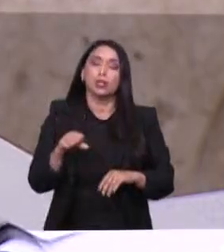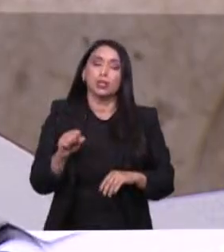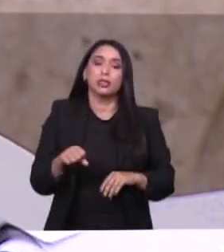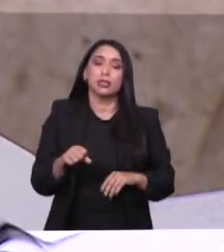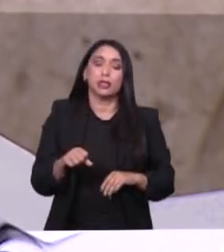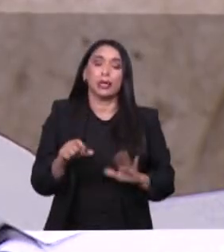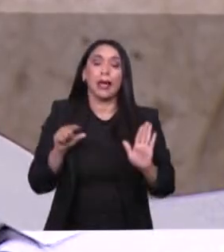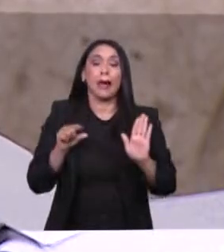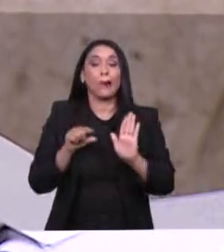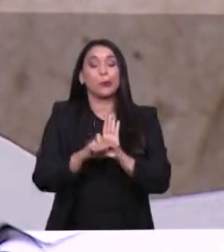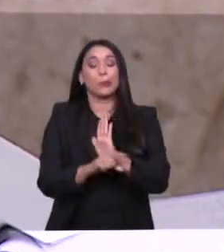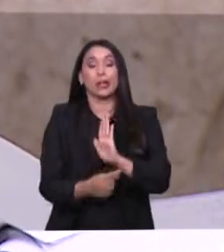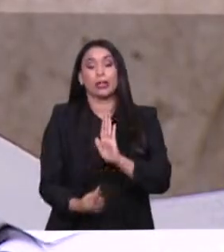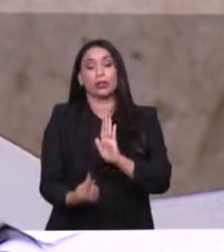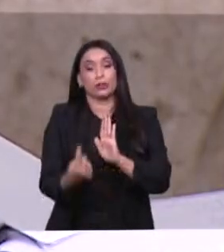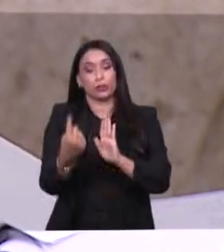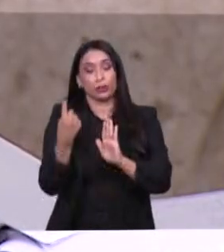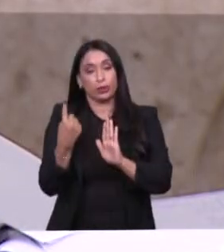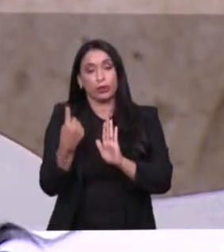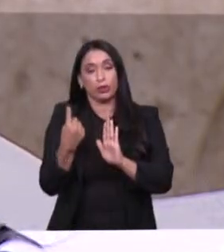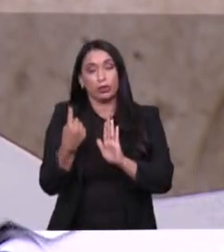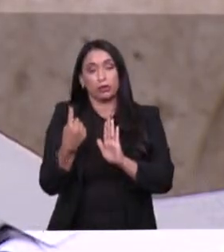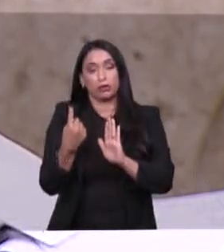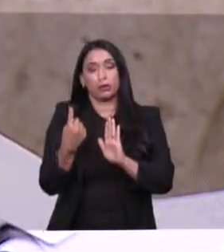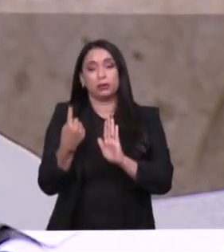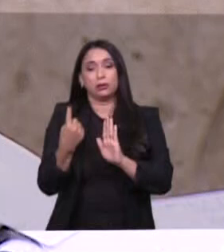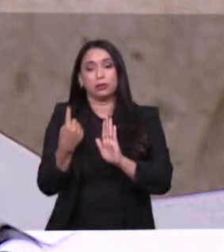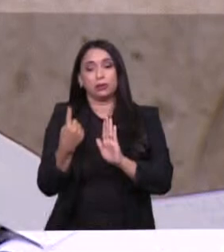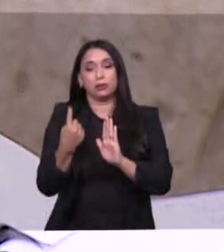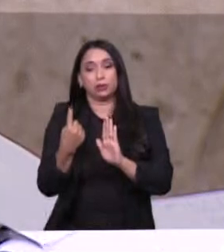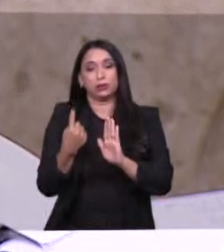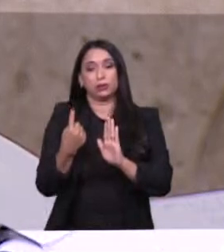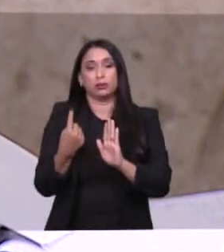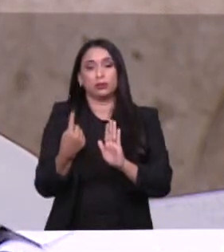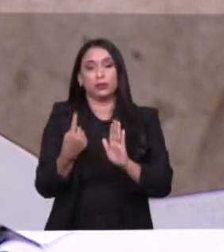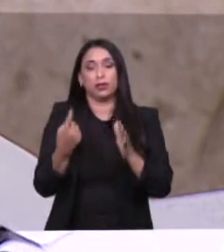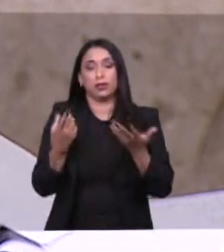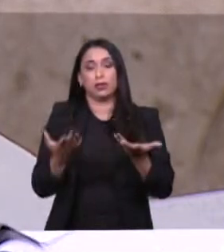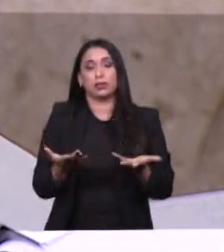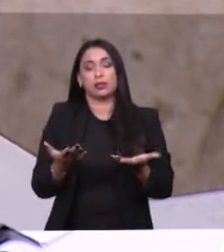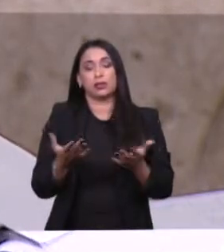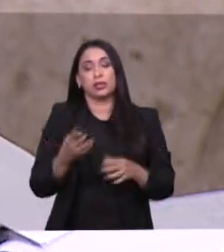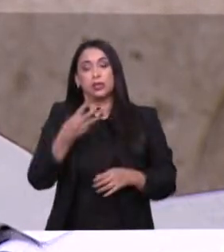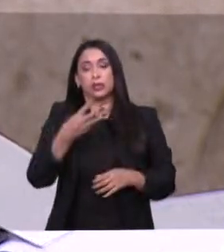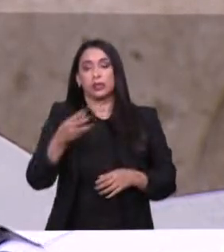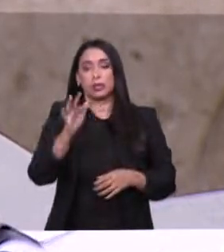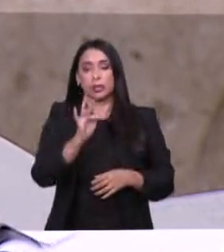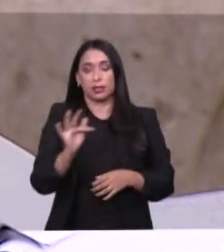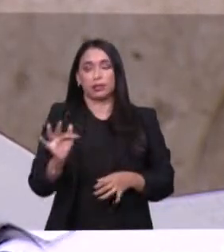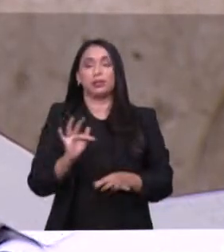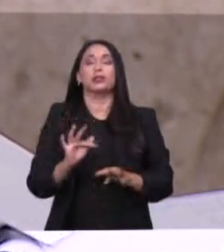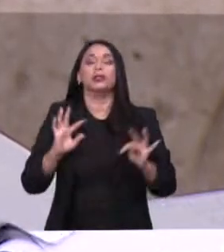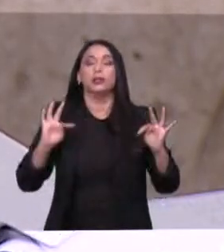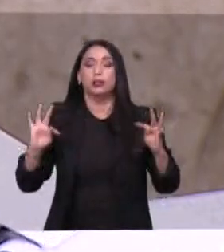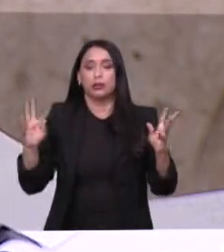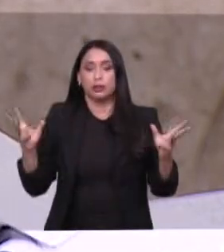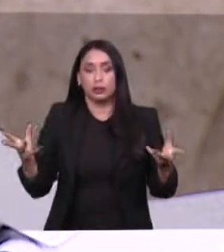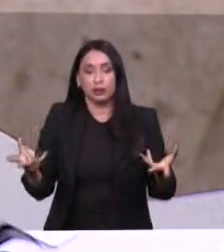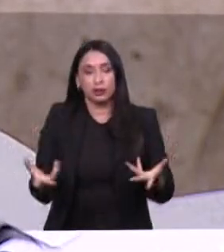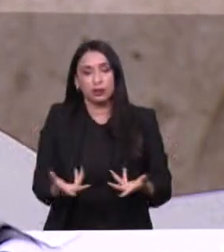ao parágrafo único do artigo 3F, agora todos